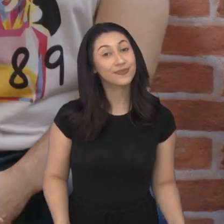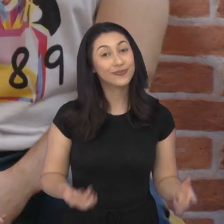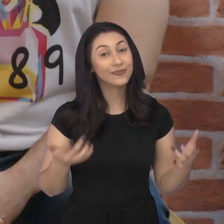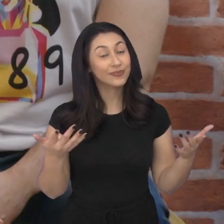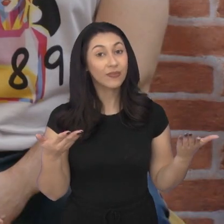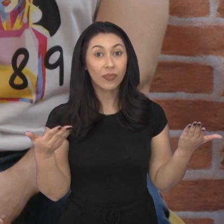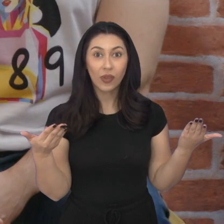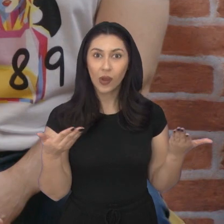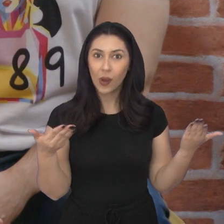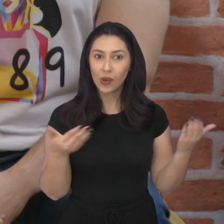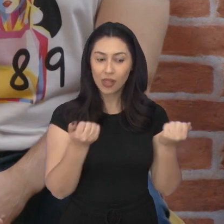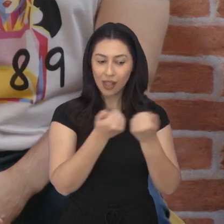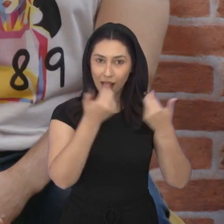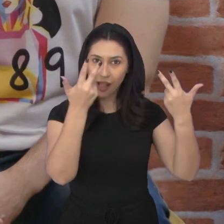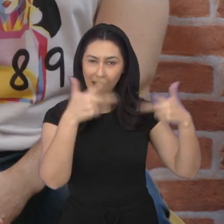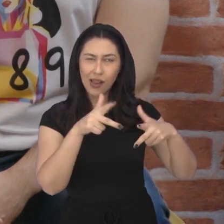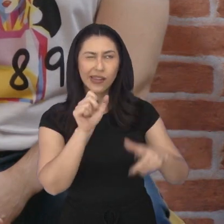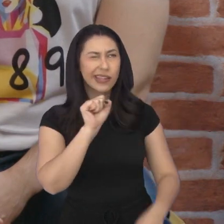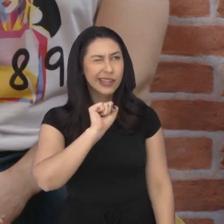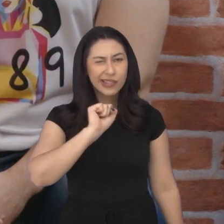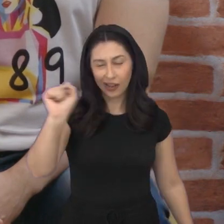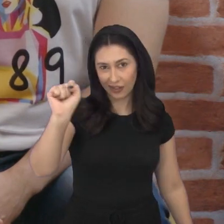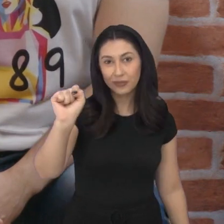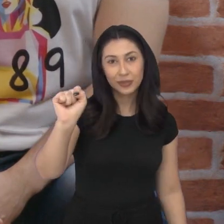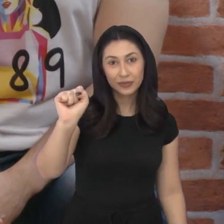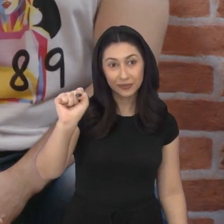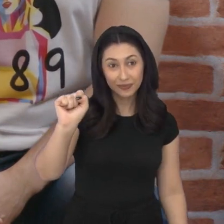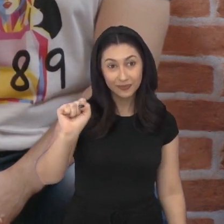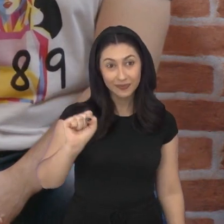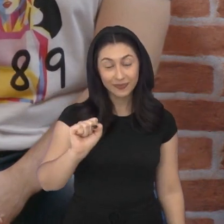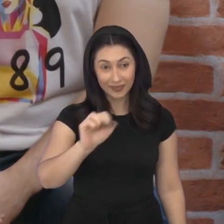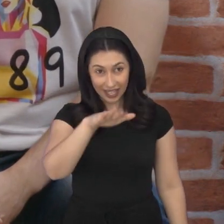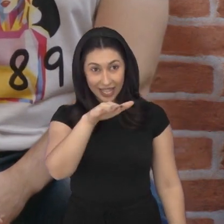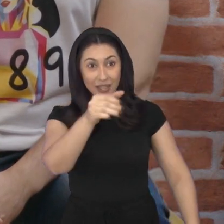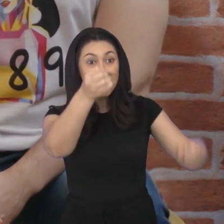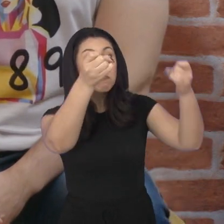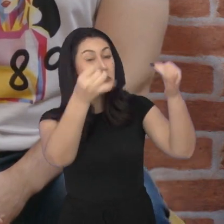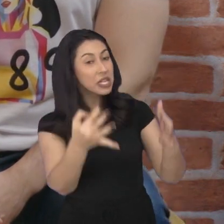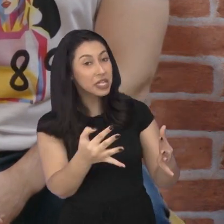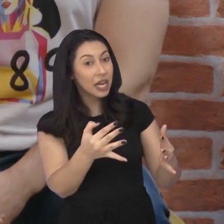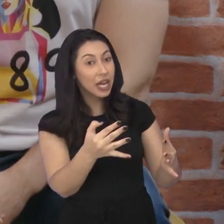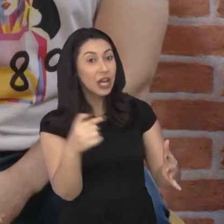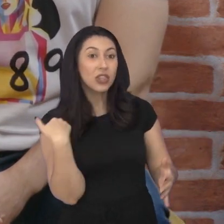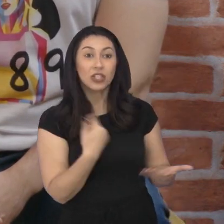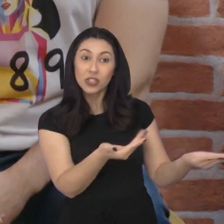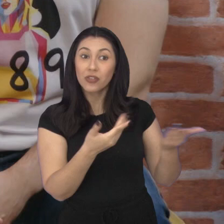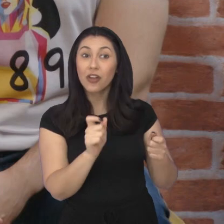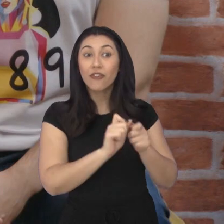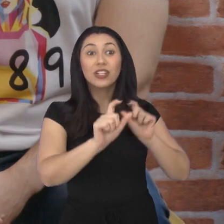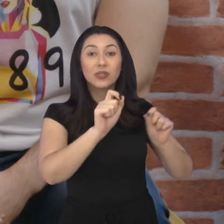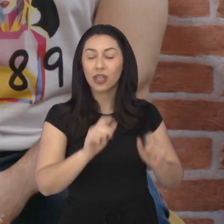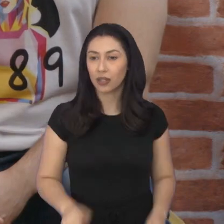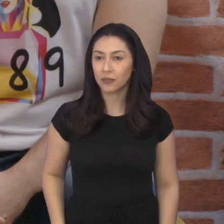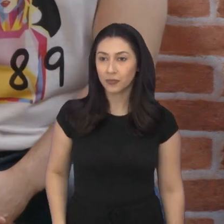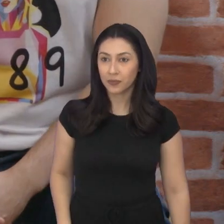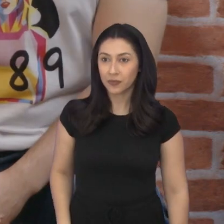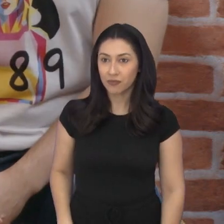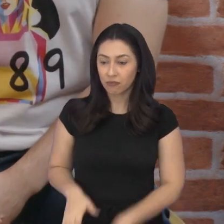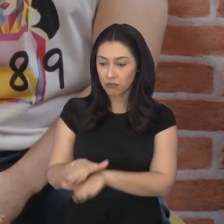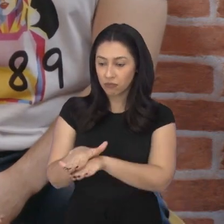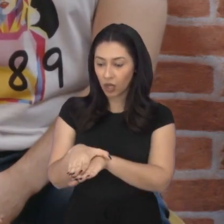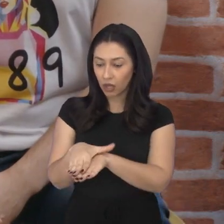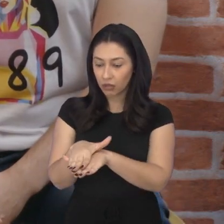Olha só, gente, hoje o Tá Ligado tá demais, viu? Thiago, diz pra galera o que a nossa entrevistada faz.